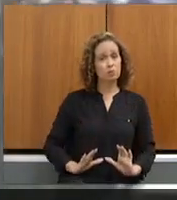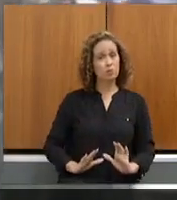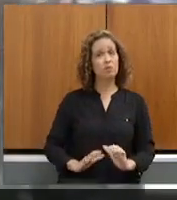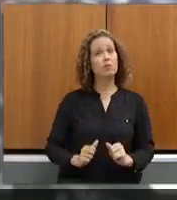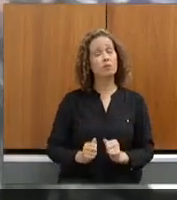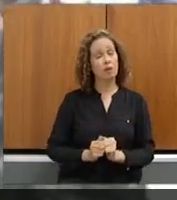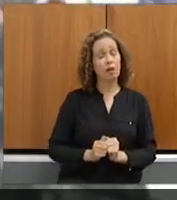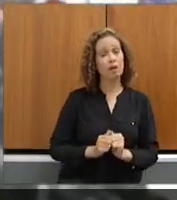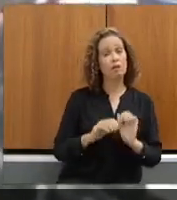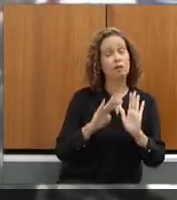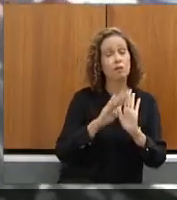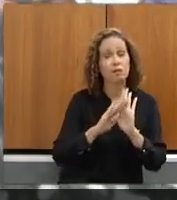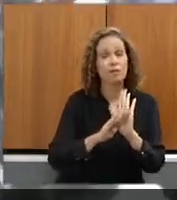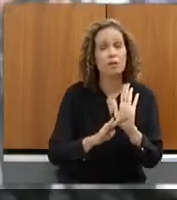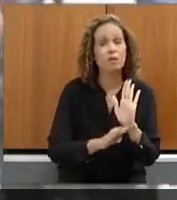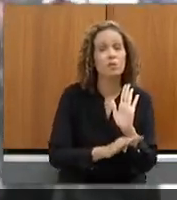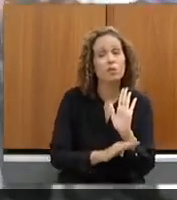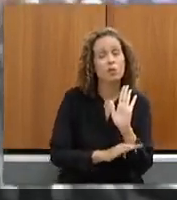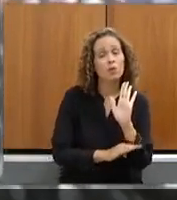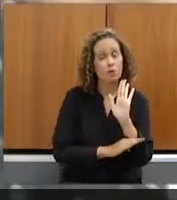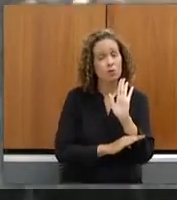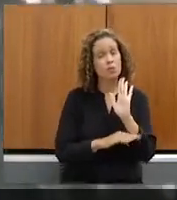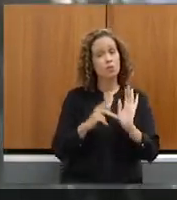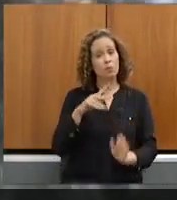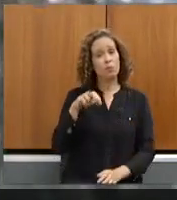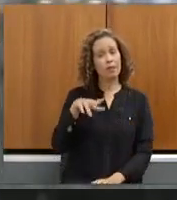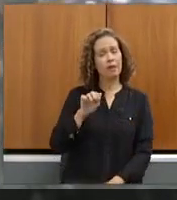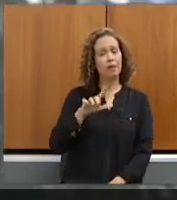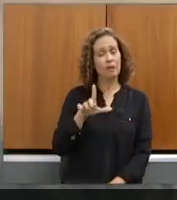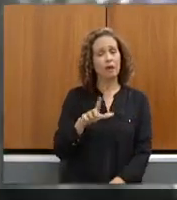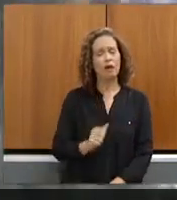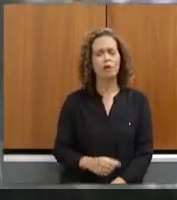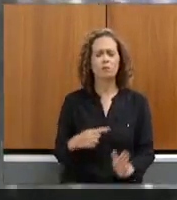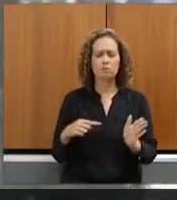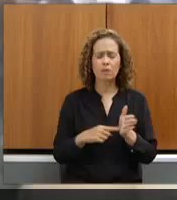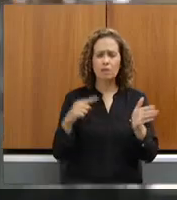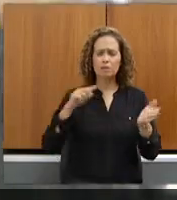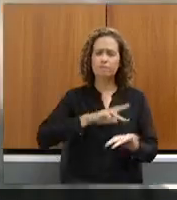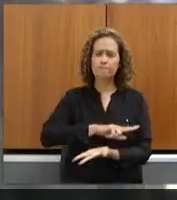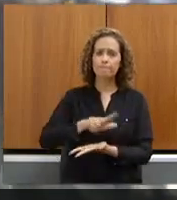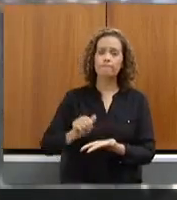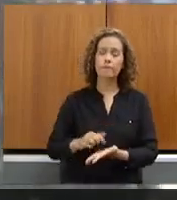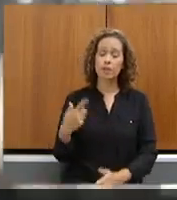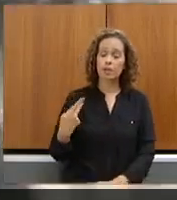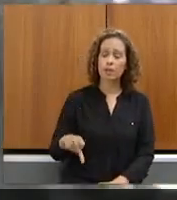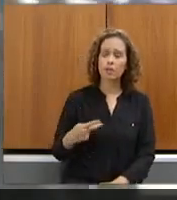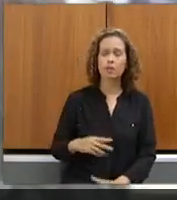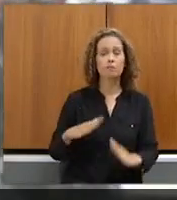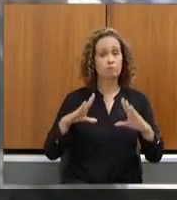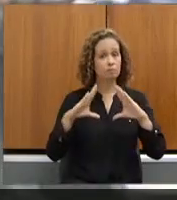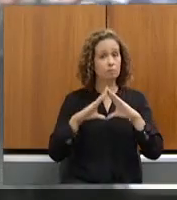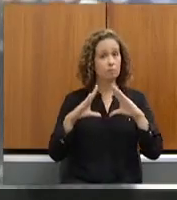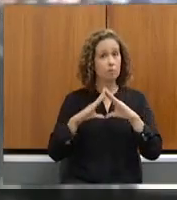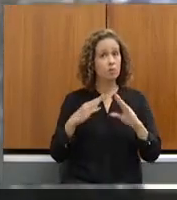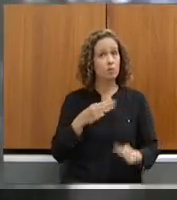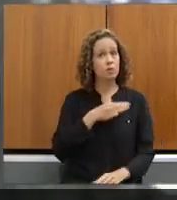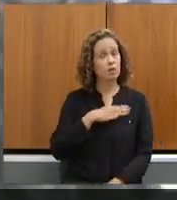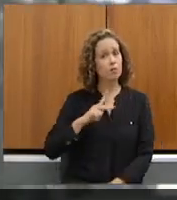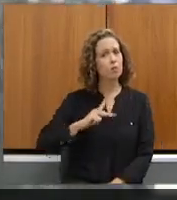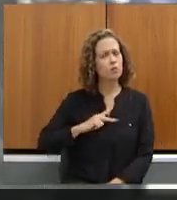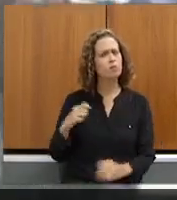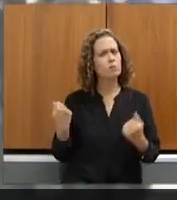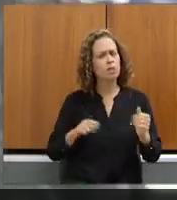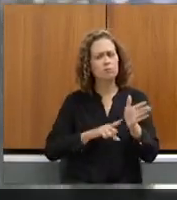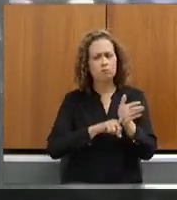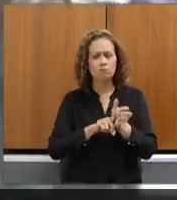legal é diante dentro denúncias essa casa o Ministério Público precisa não